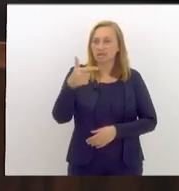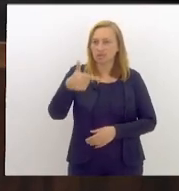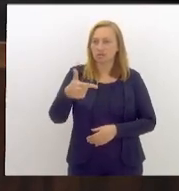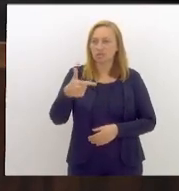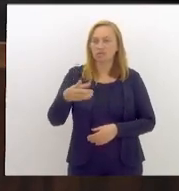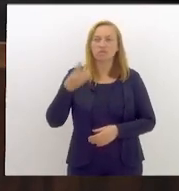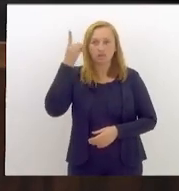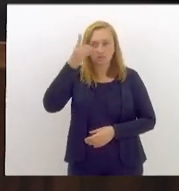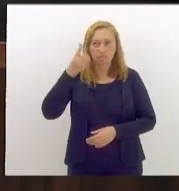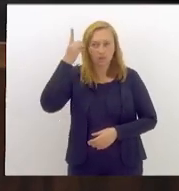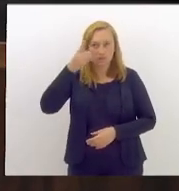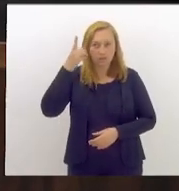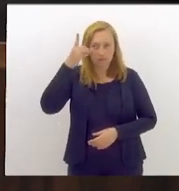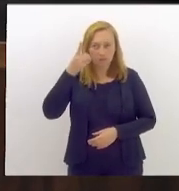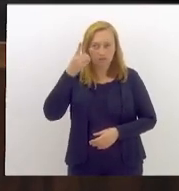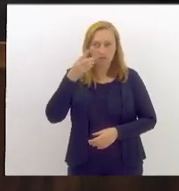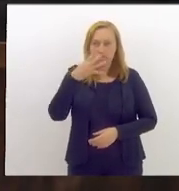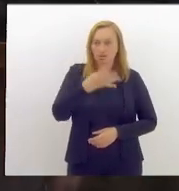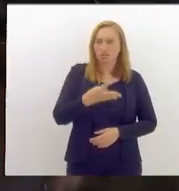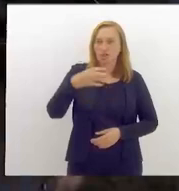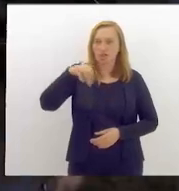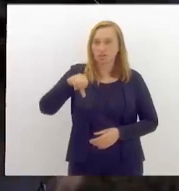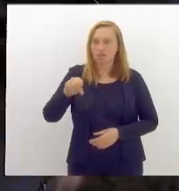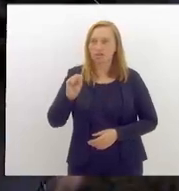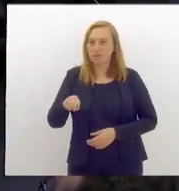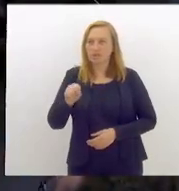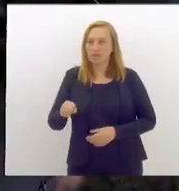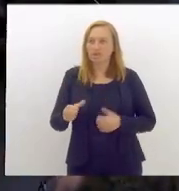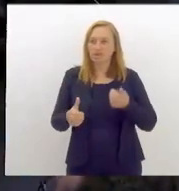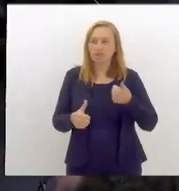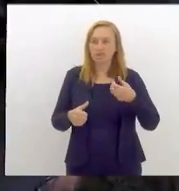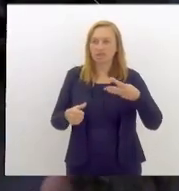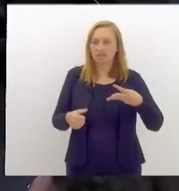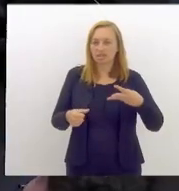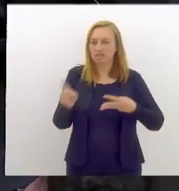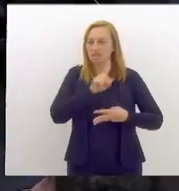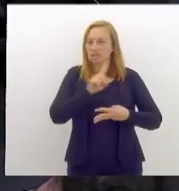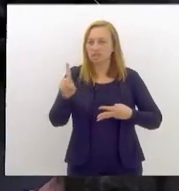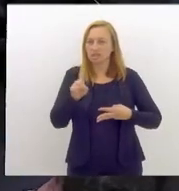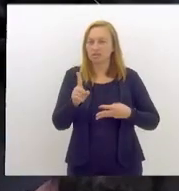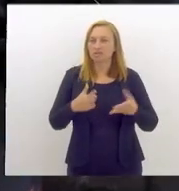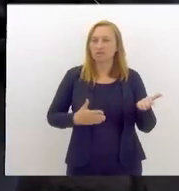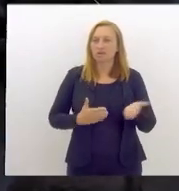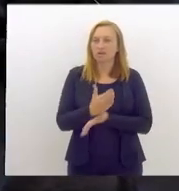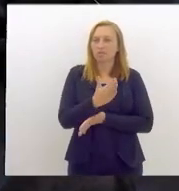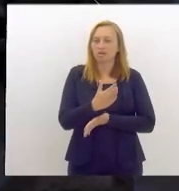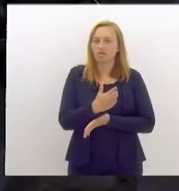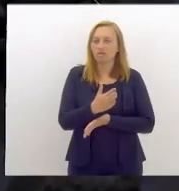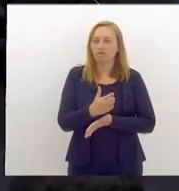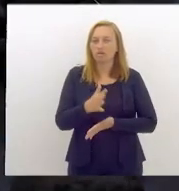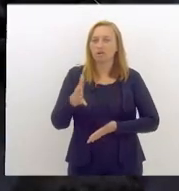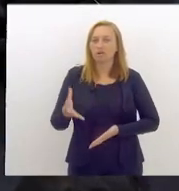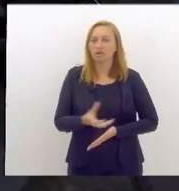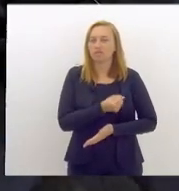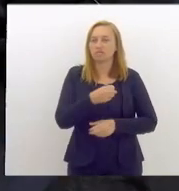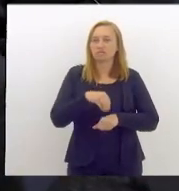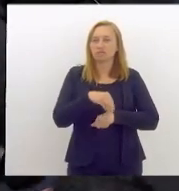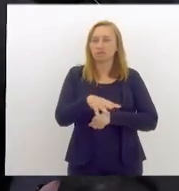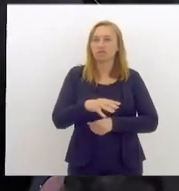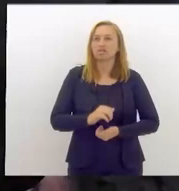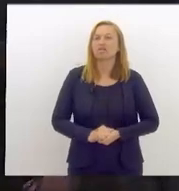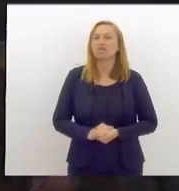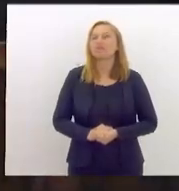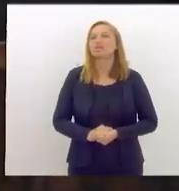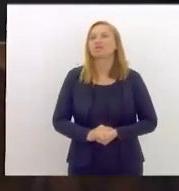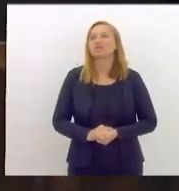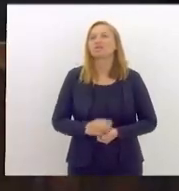anos parlamentares 49 cinza e 13 irmãos a matéria foi aprovado salvo os destaques